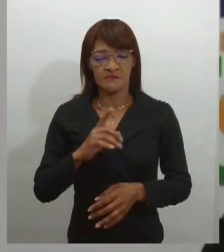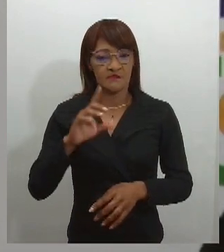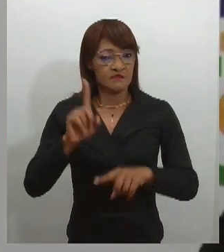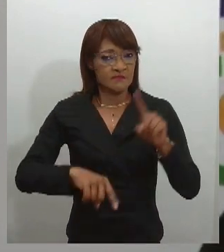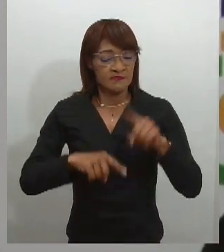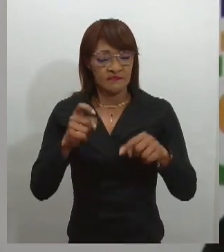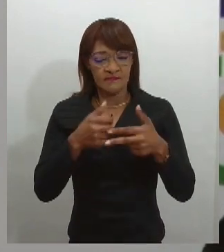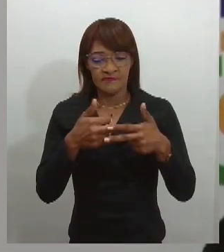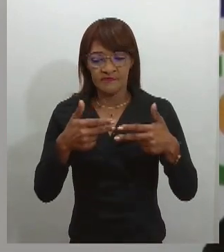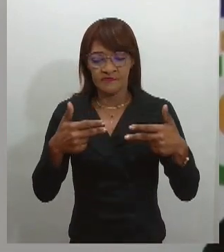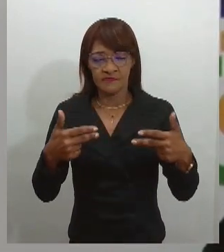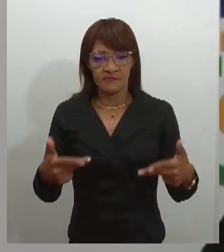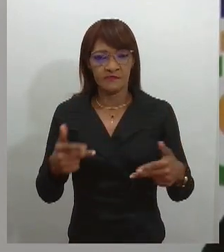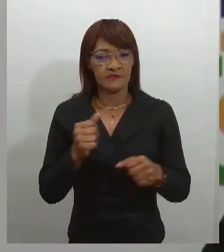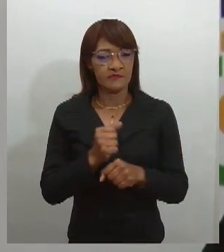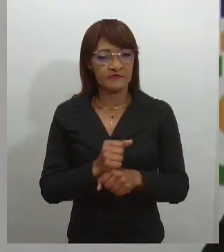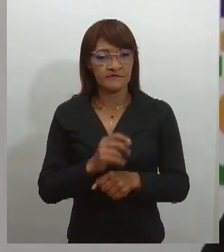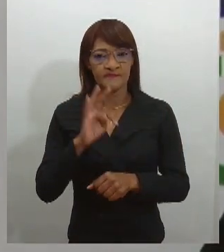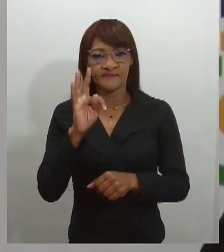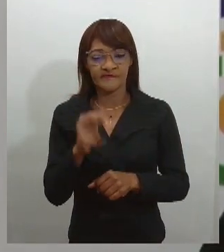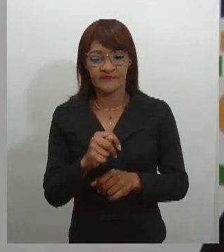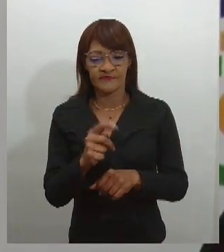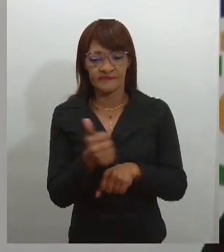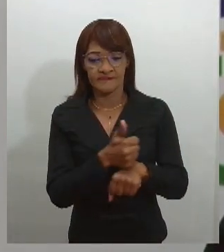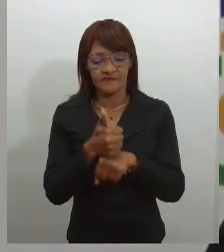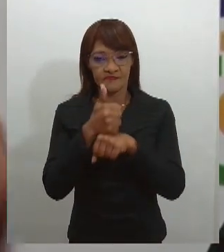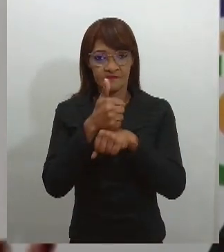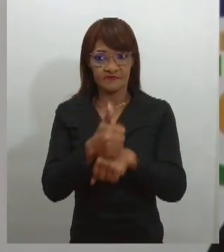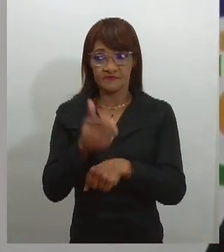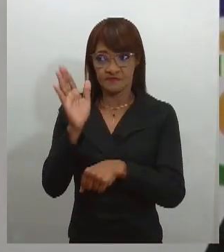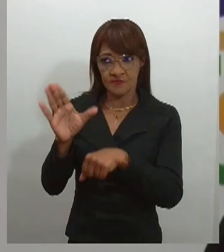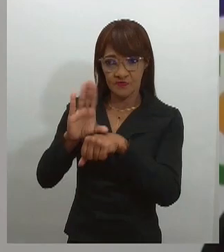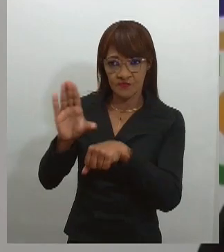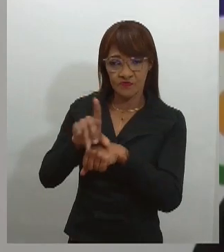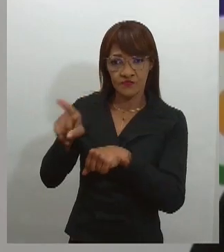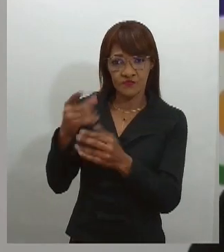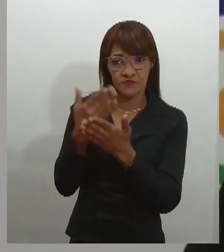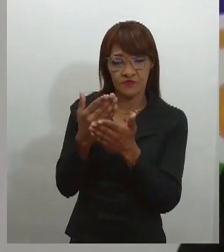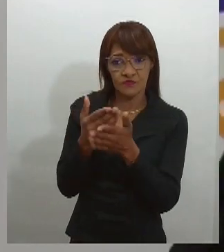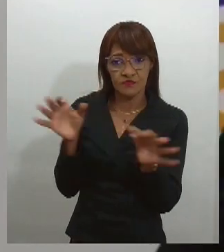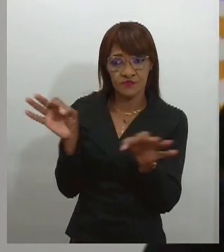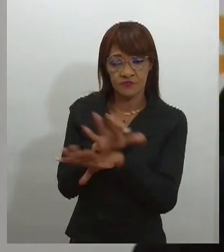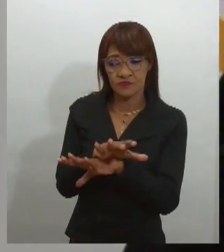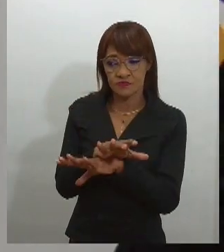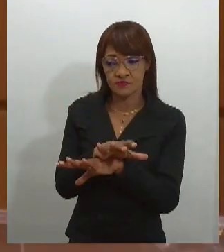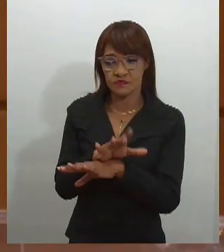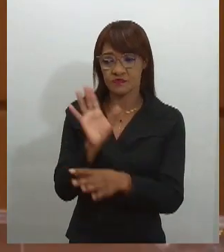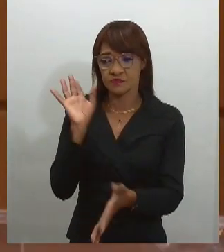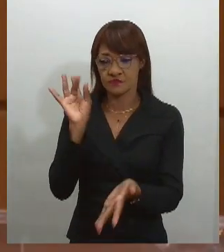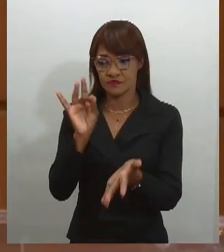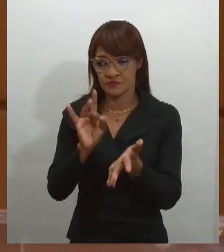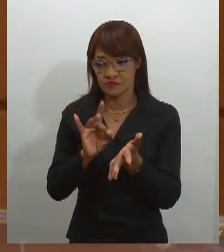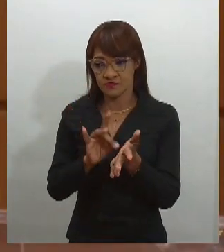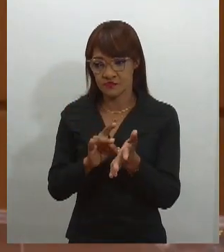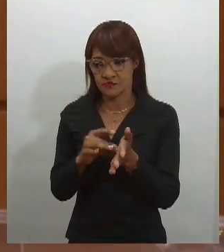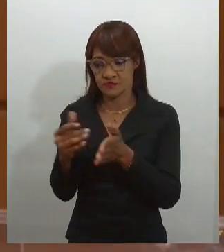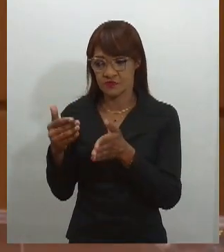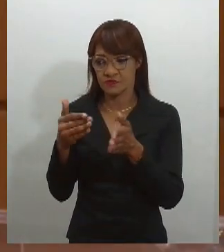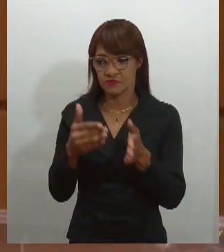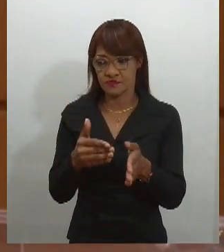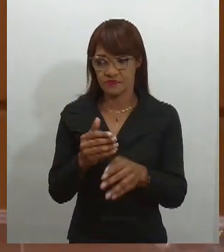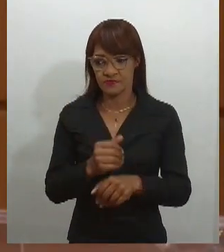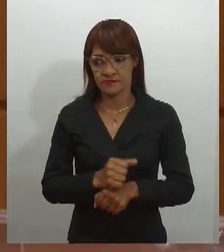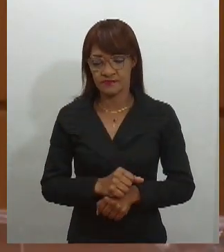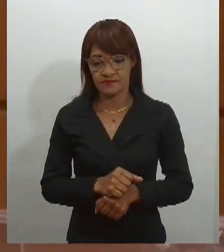para lá, quando esses profissionais fizerem esse curso, então, de ver que realmente está acontecendo. Lídia Lucena